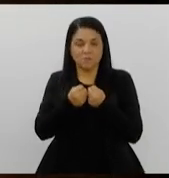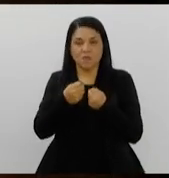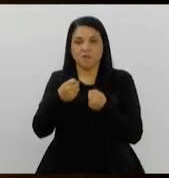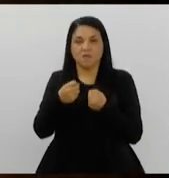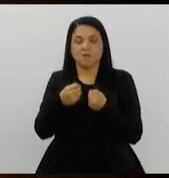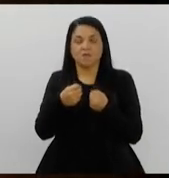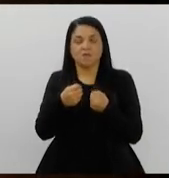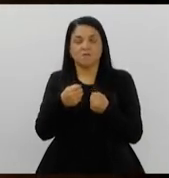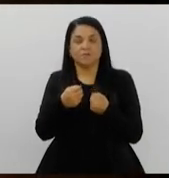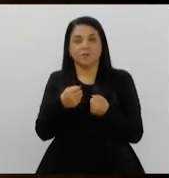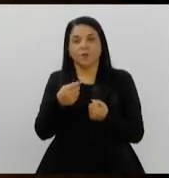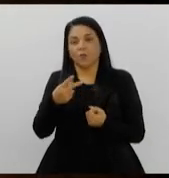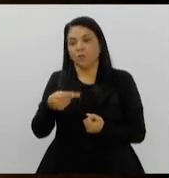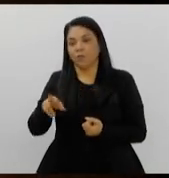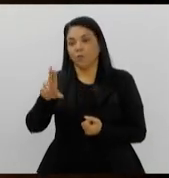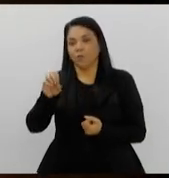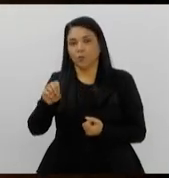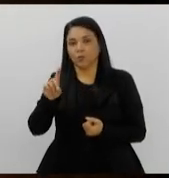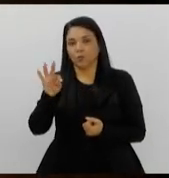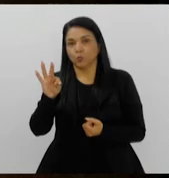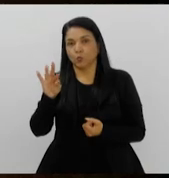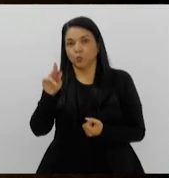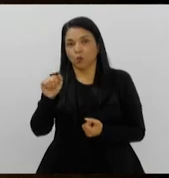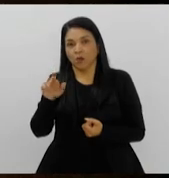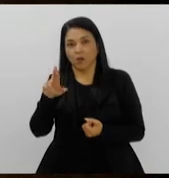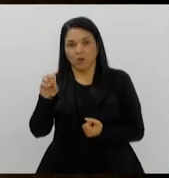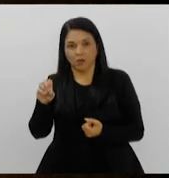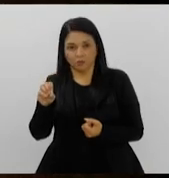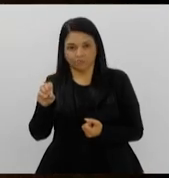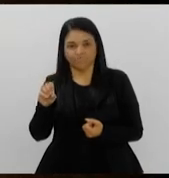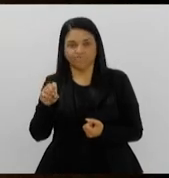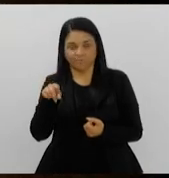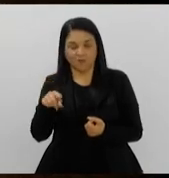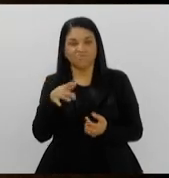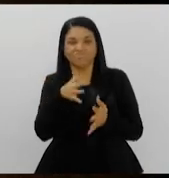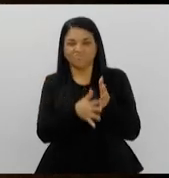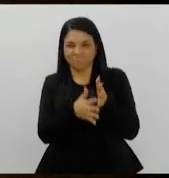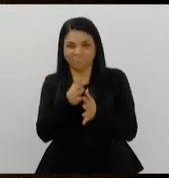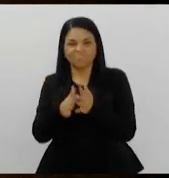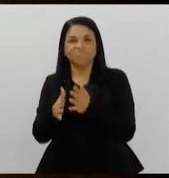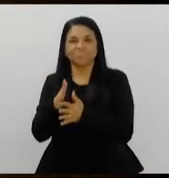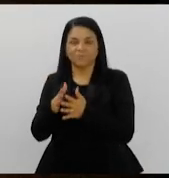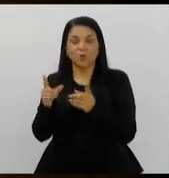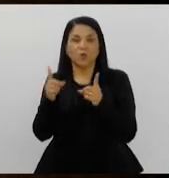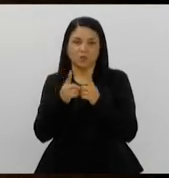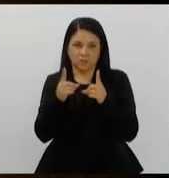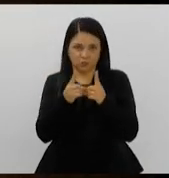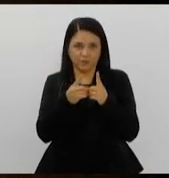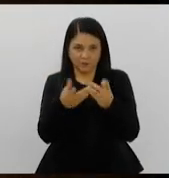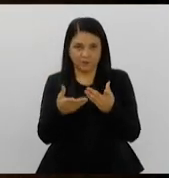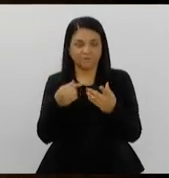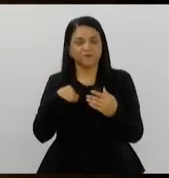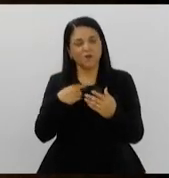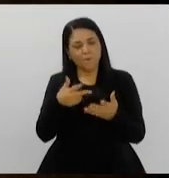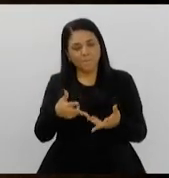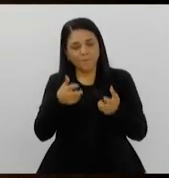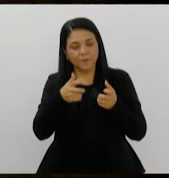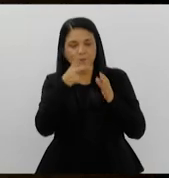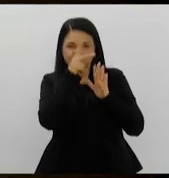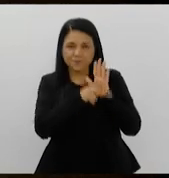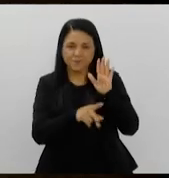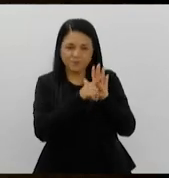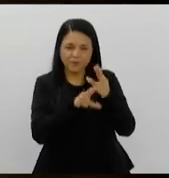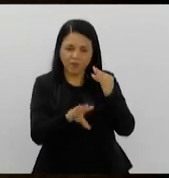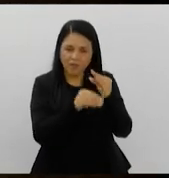ela teve. Então, nós vamos... eu vi que o projeto recebeu emendas, mas nós vamos